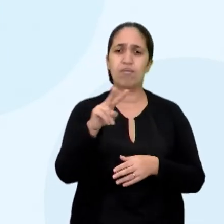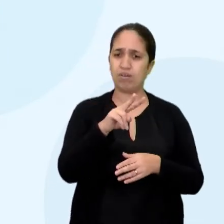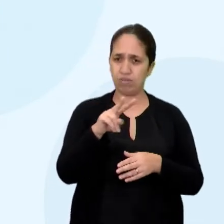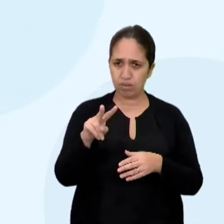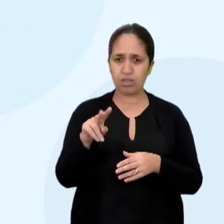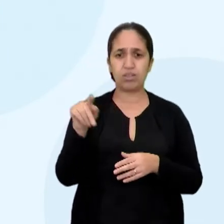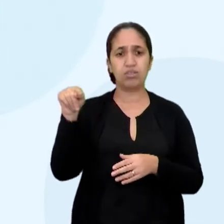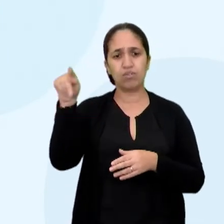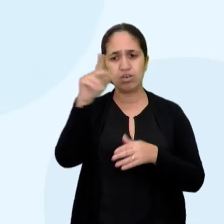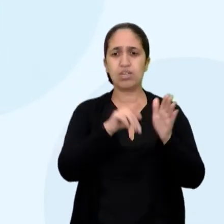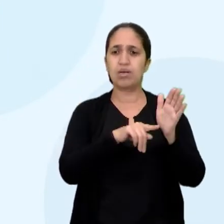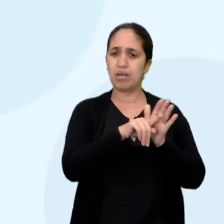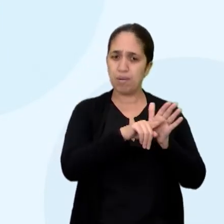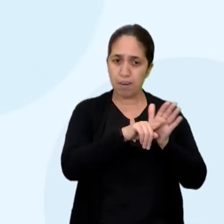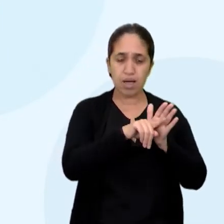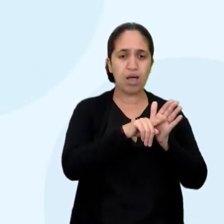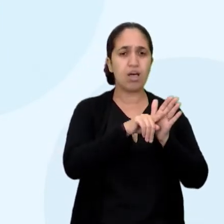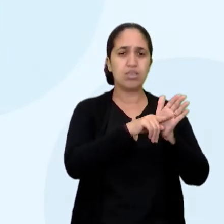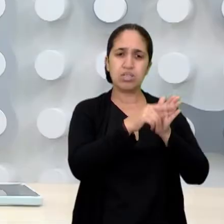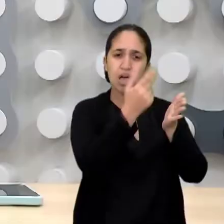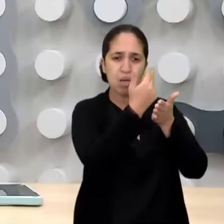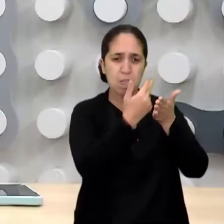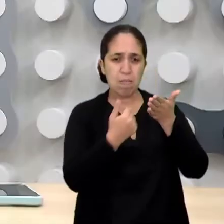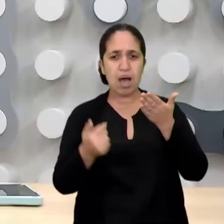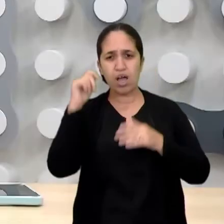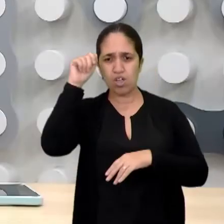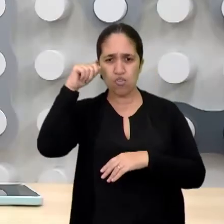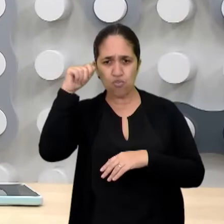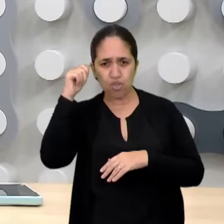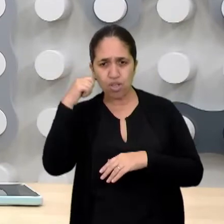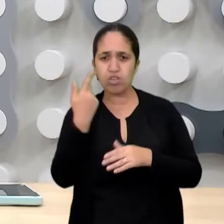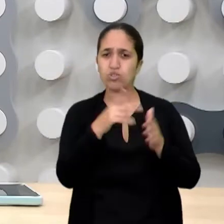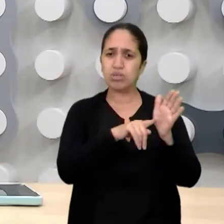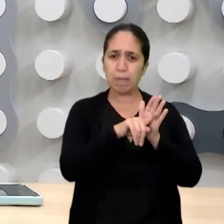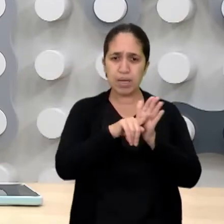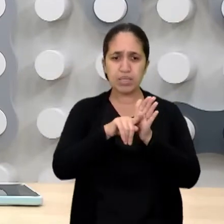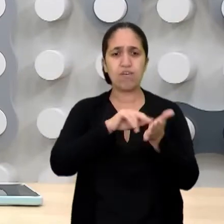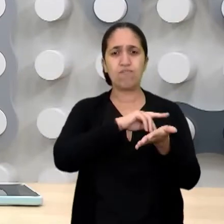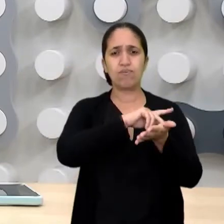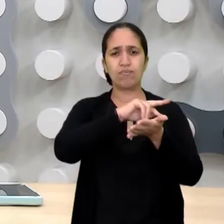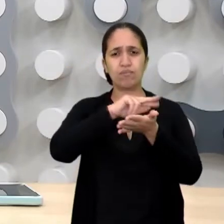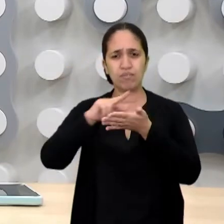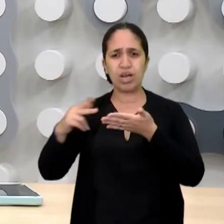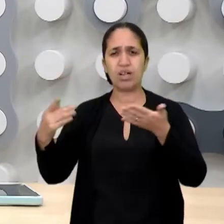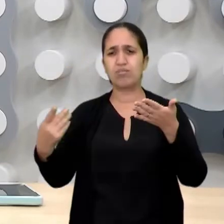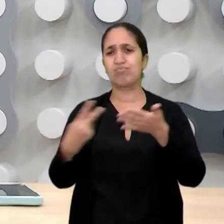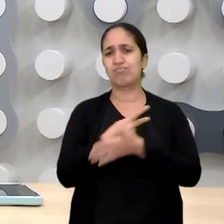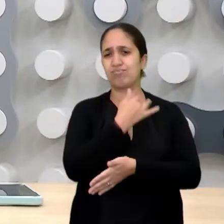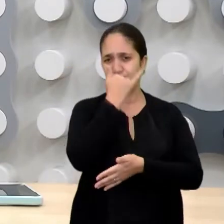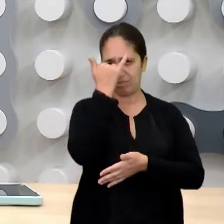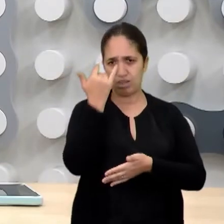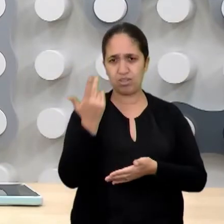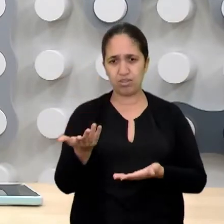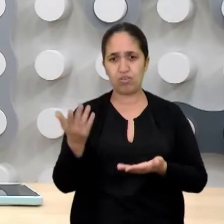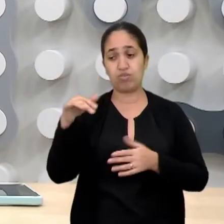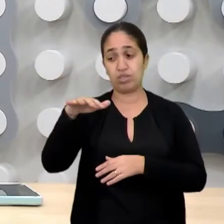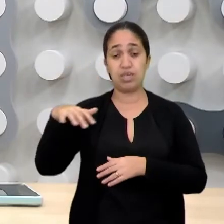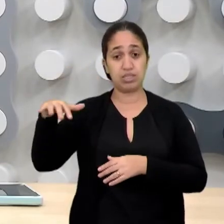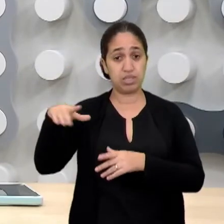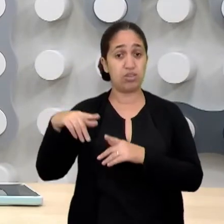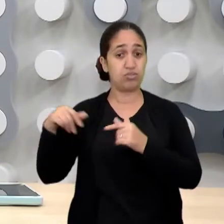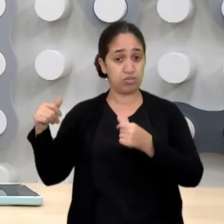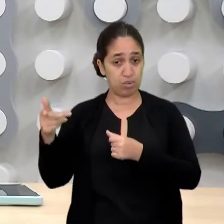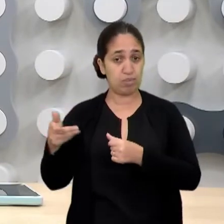vocês forem pesquisar aí imagens e vídeos aí, vocês vão ver, né, várias catástrofes aí que ocasionaram aí nesta região do